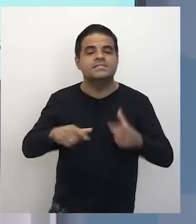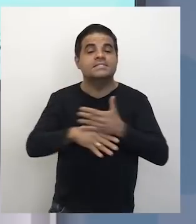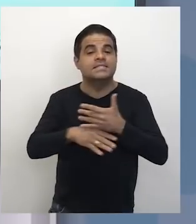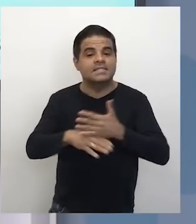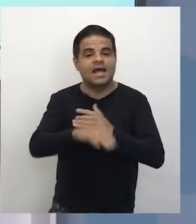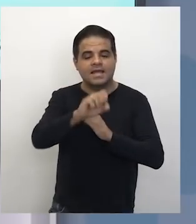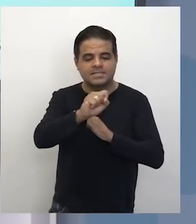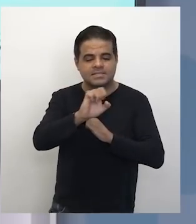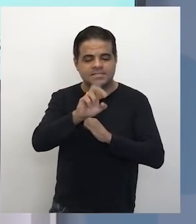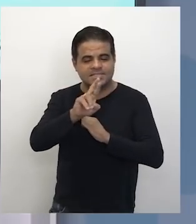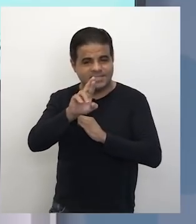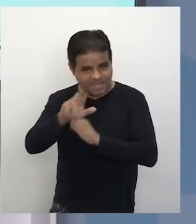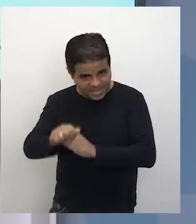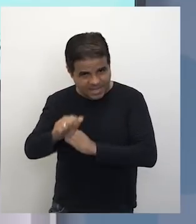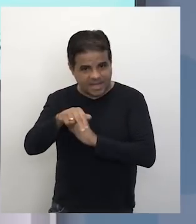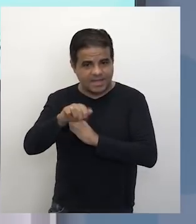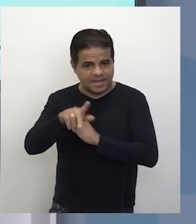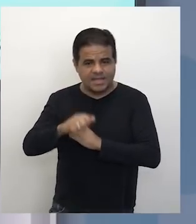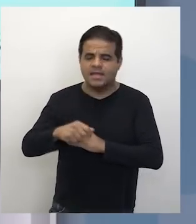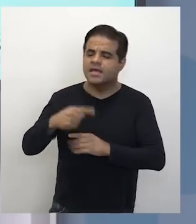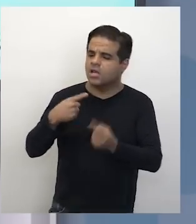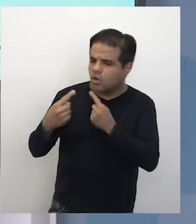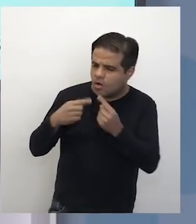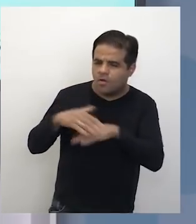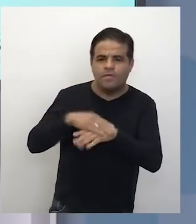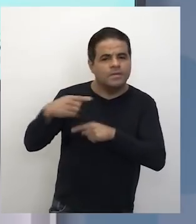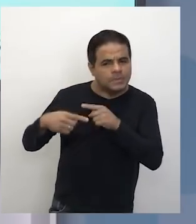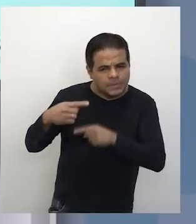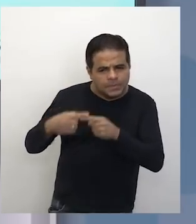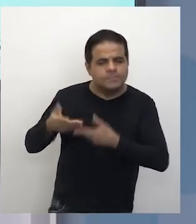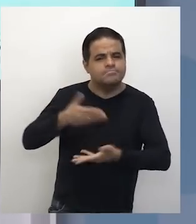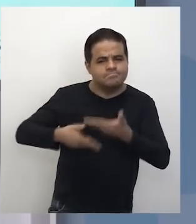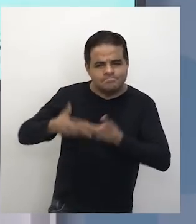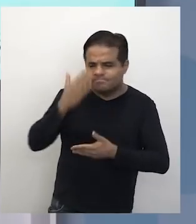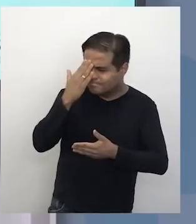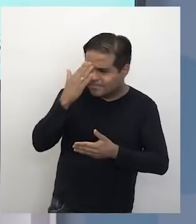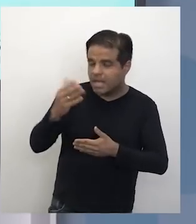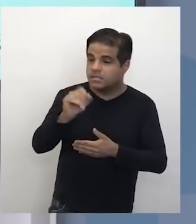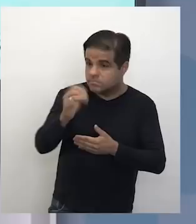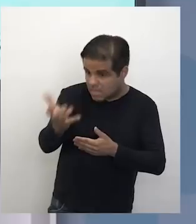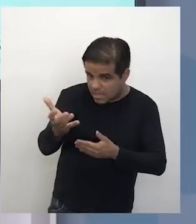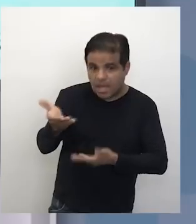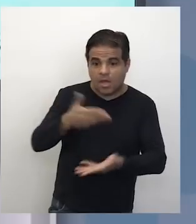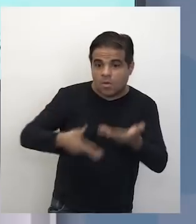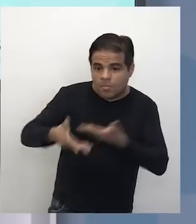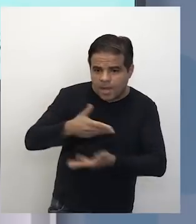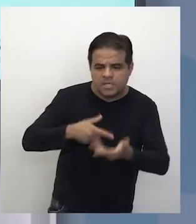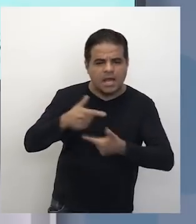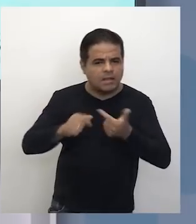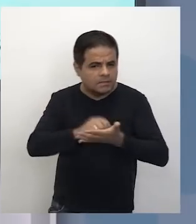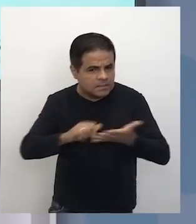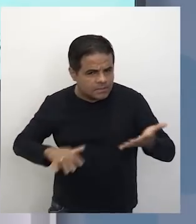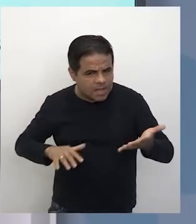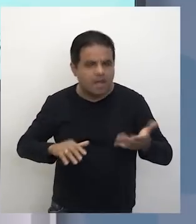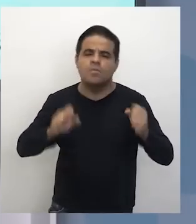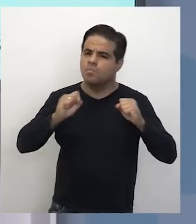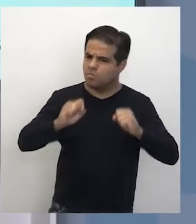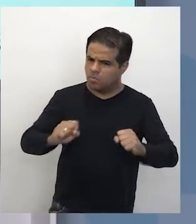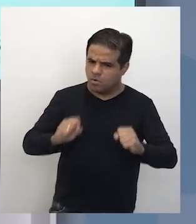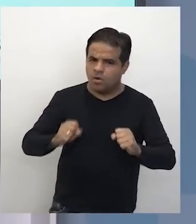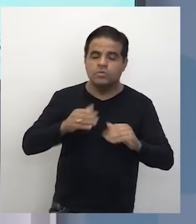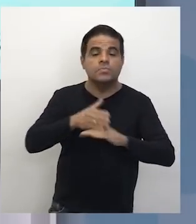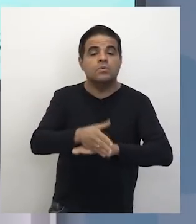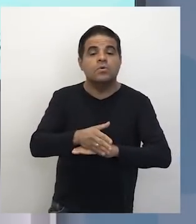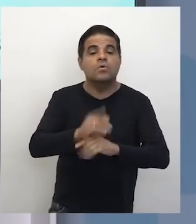tem discutido algumas tarefas comigo, muito obrigada por compartilhar. E você também, se quiser compartilhar a tarefa aqui com a gente, vocês podem me encontrar